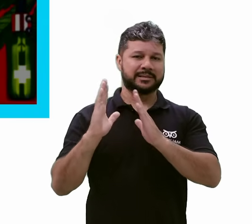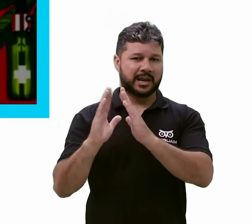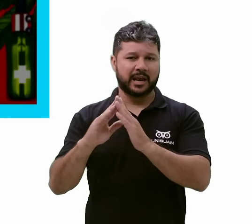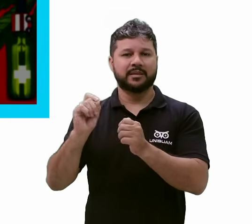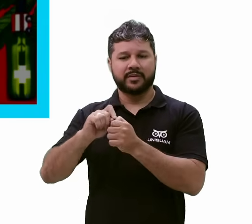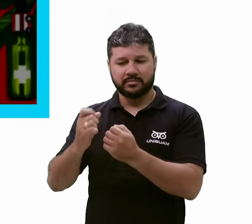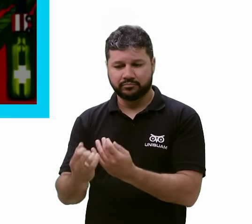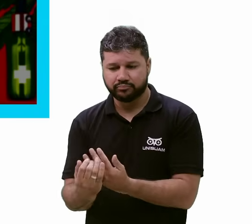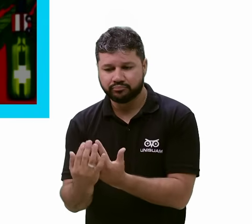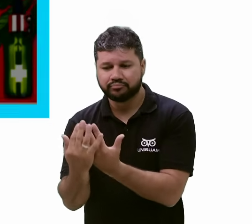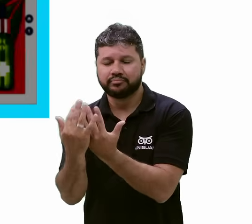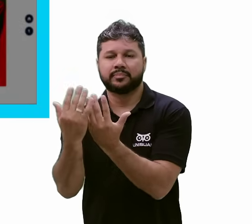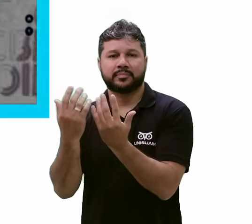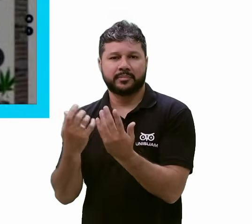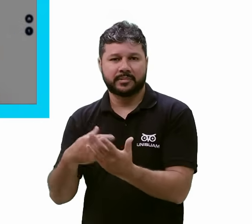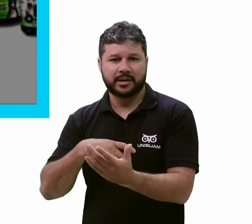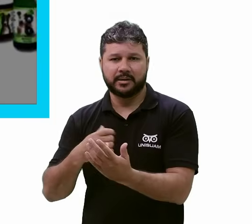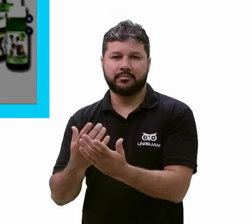casas, tá?